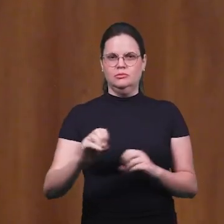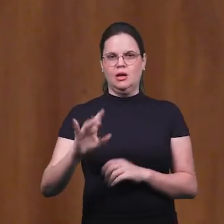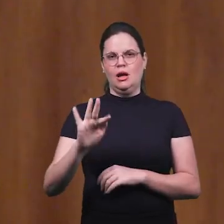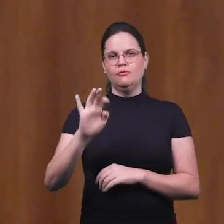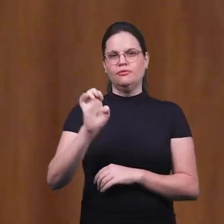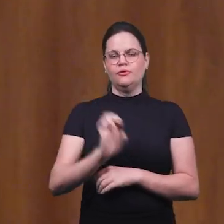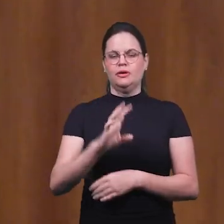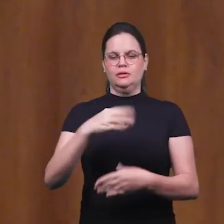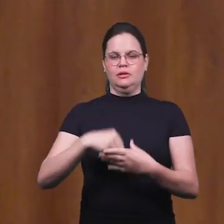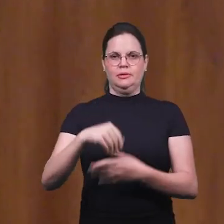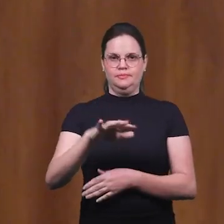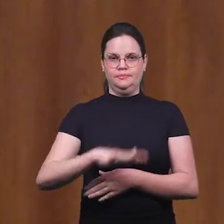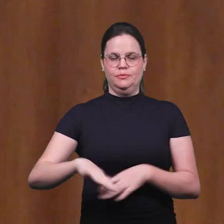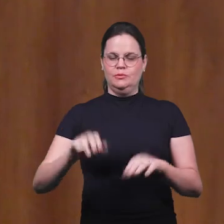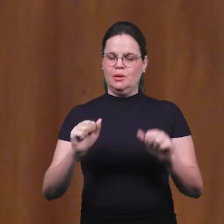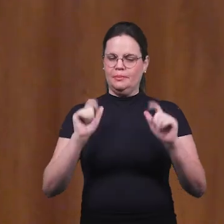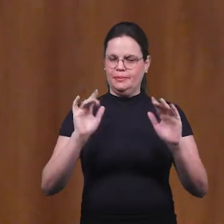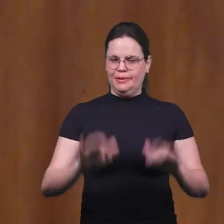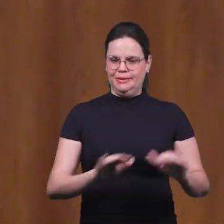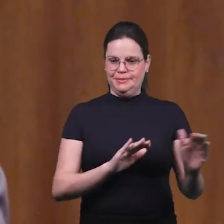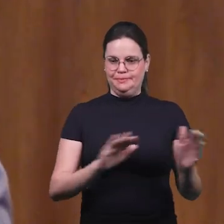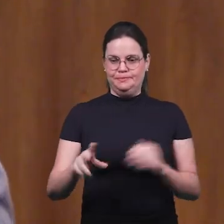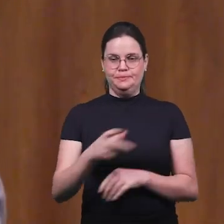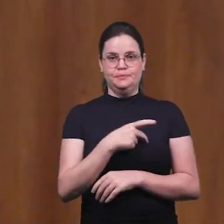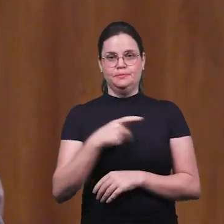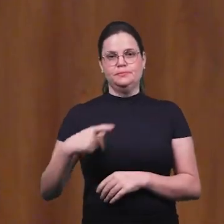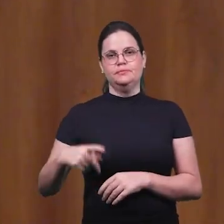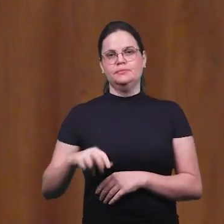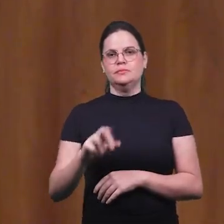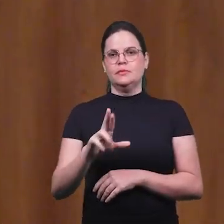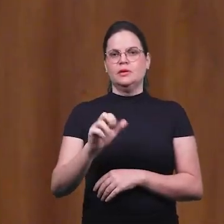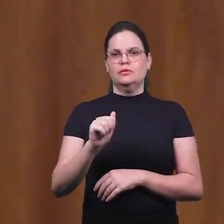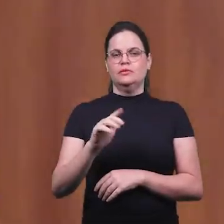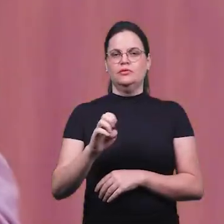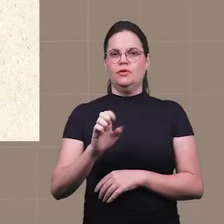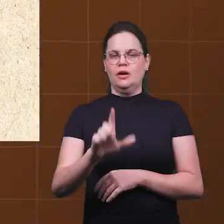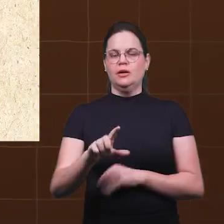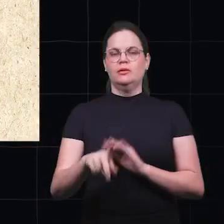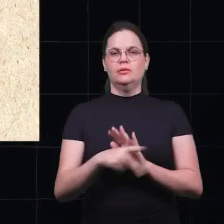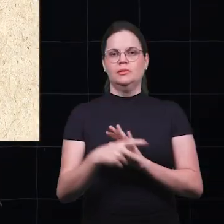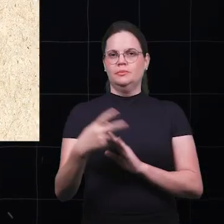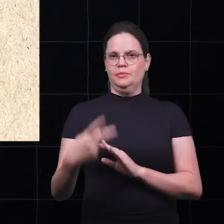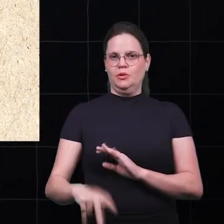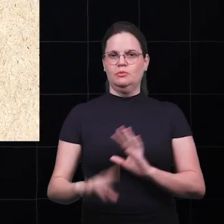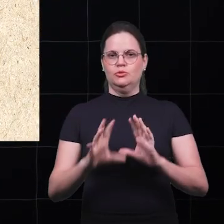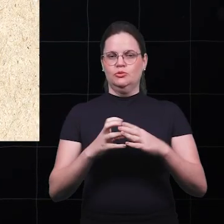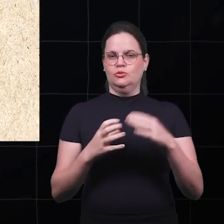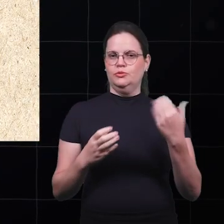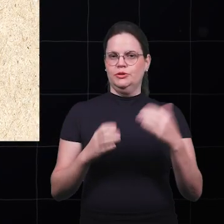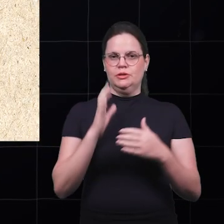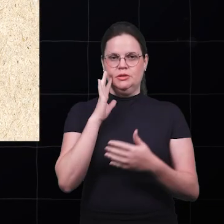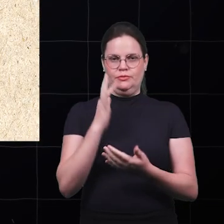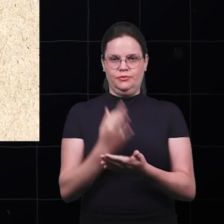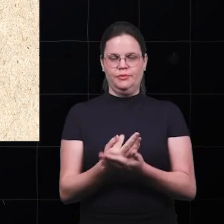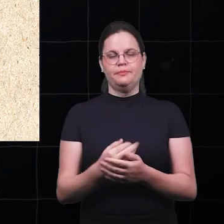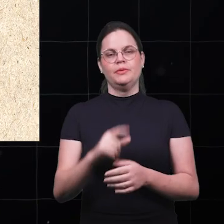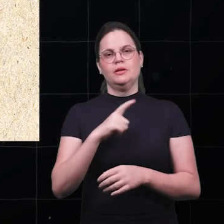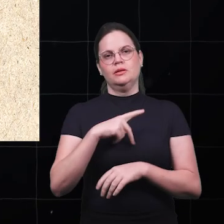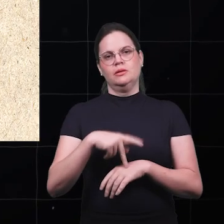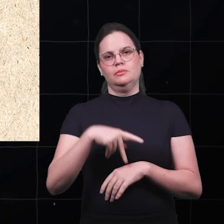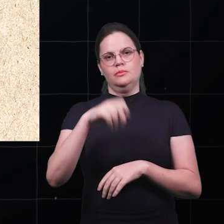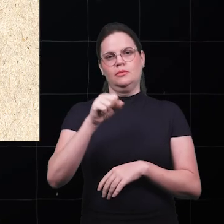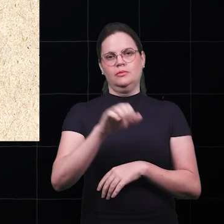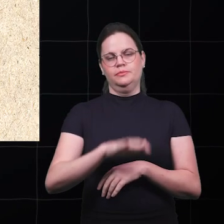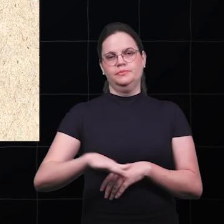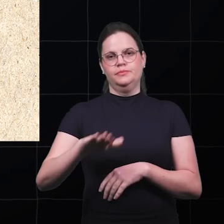uma bênção aquele assunto. E o pastor Rafael Bold, que é membro do Grupo Ciência e Fé, tem pós-doutorado em Direito Penal pela Universidade de